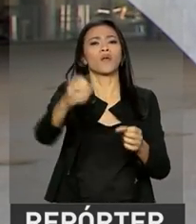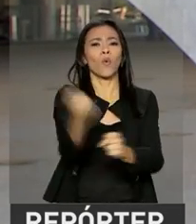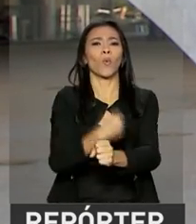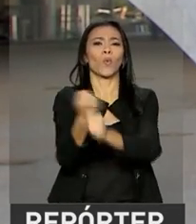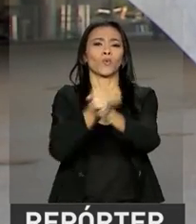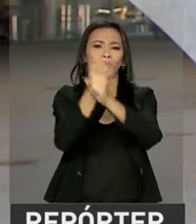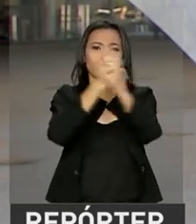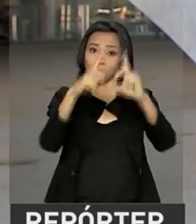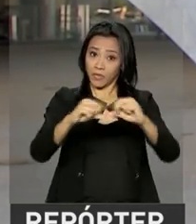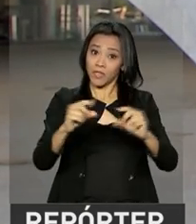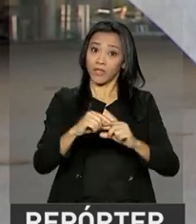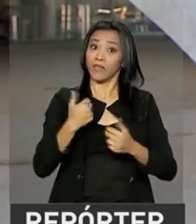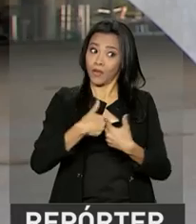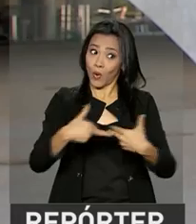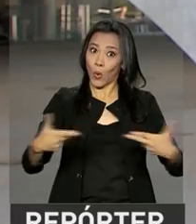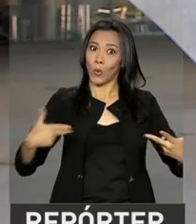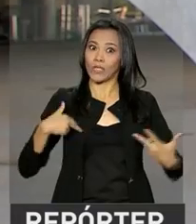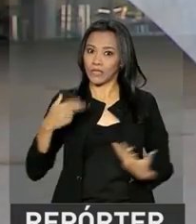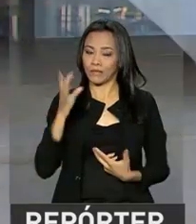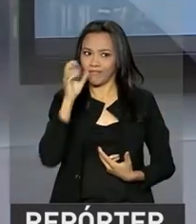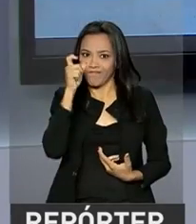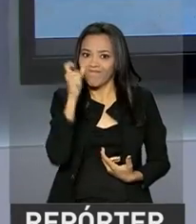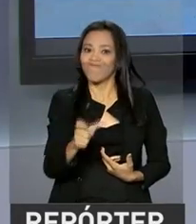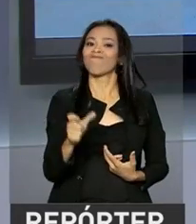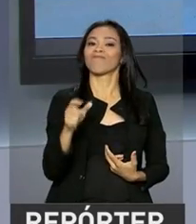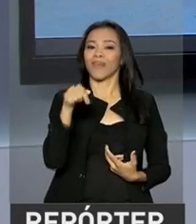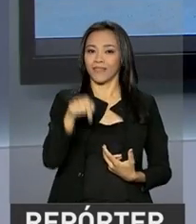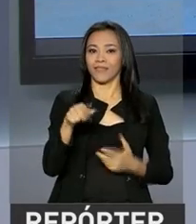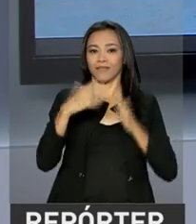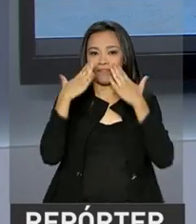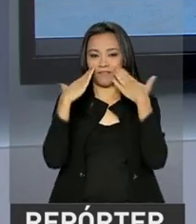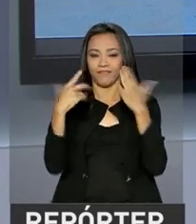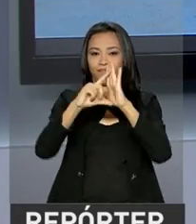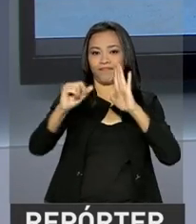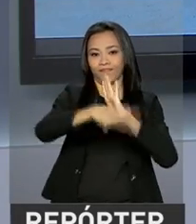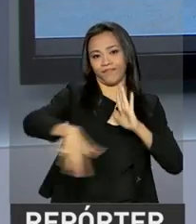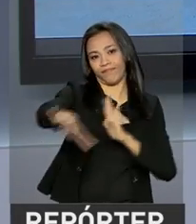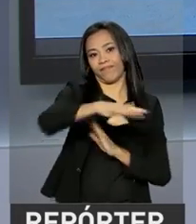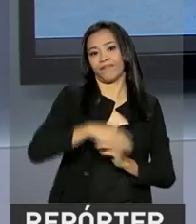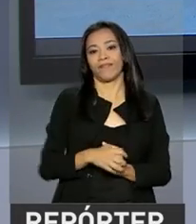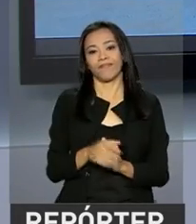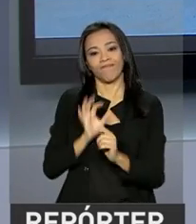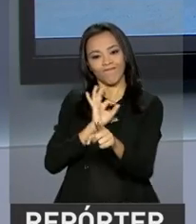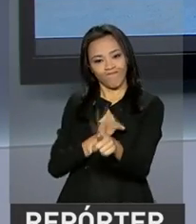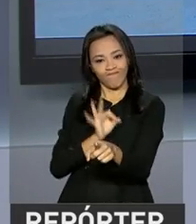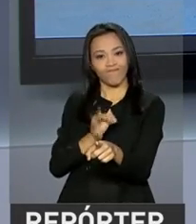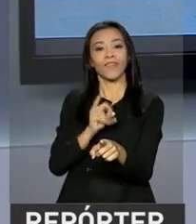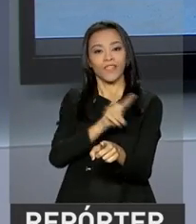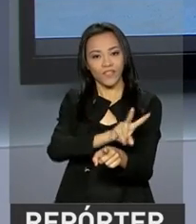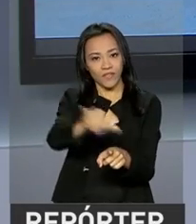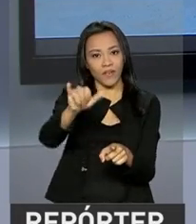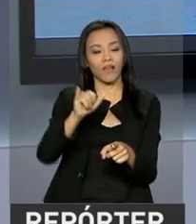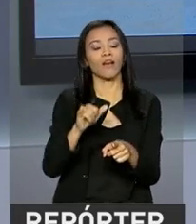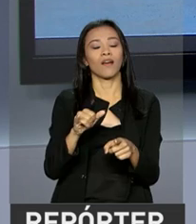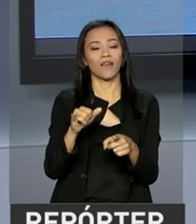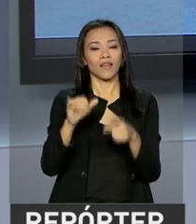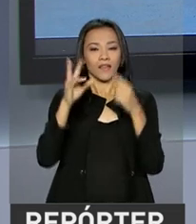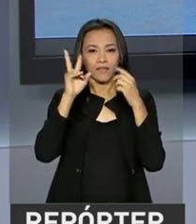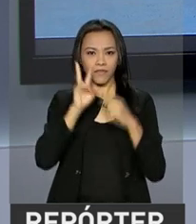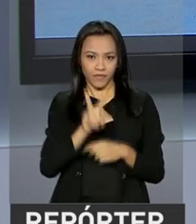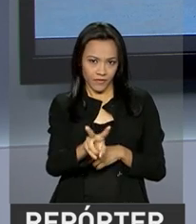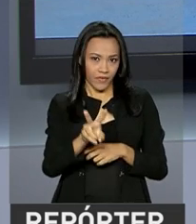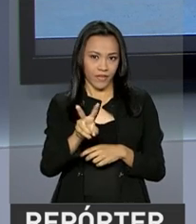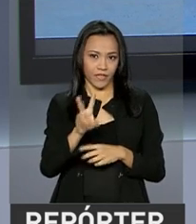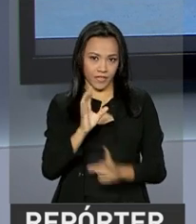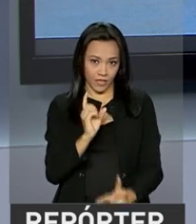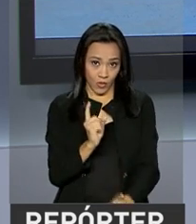coisa interessante aqui viu Jaime volto com você no estúdio João Pedro Neto Com certeza a gente vai acompanhar essa cerimônia